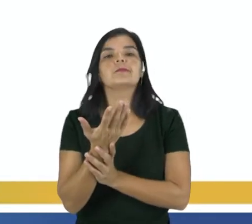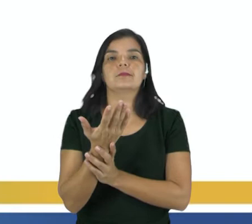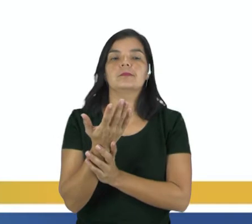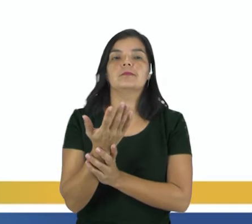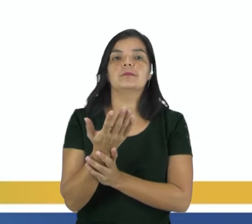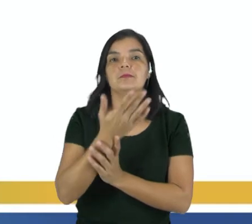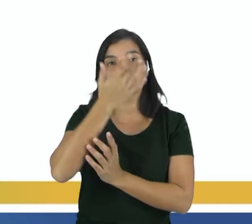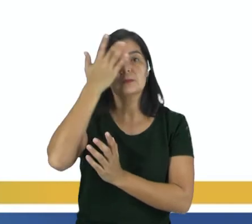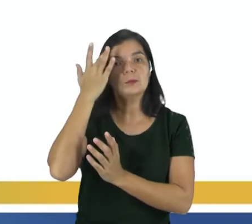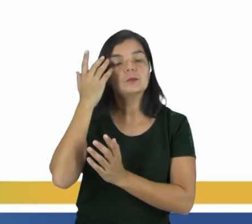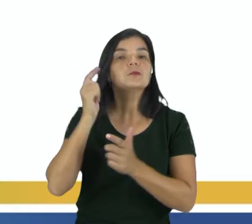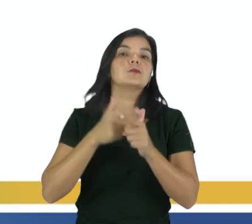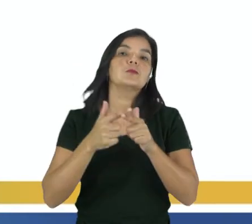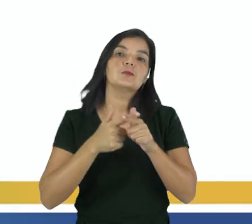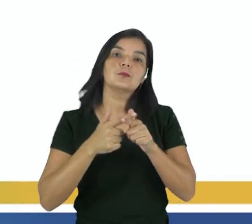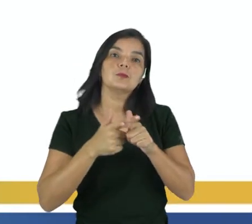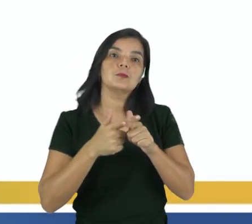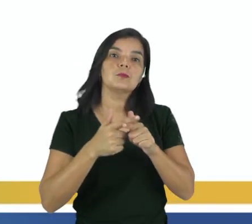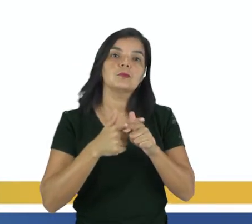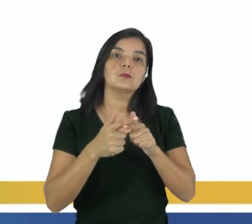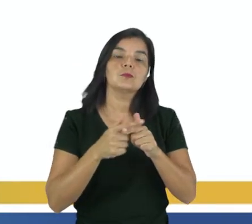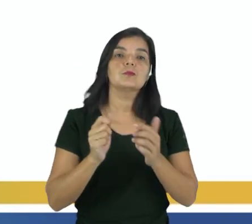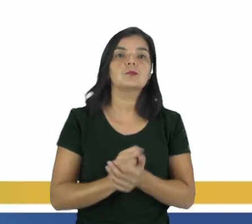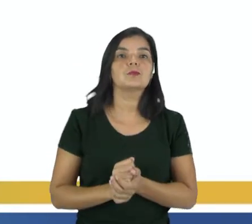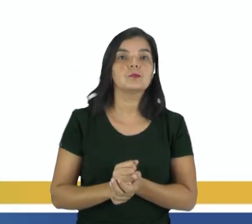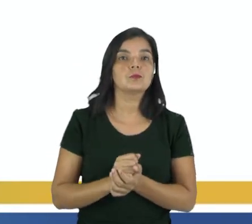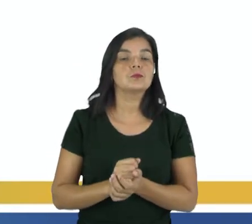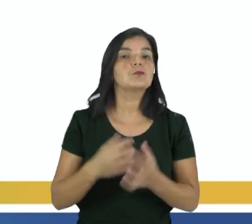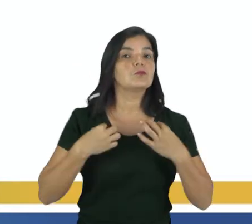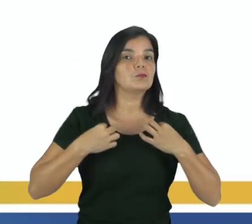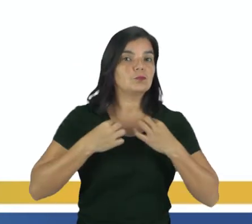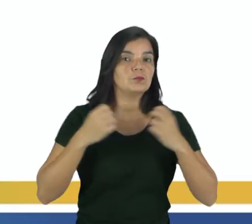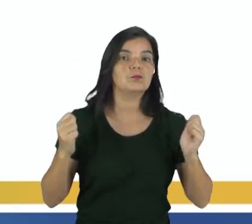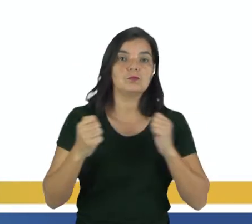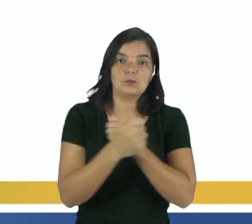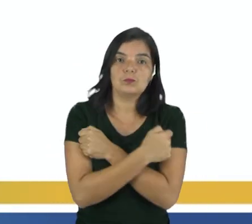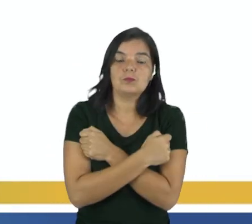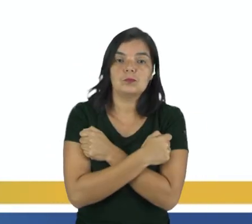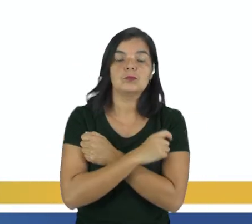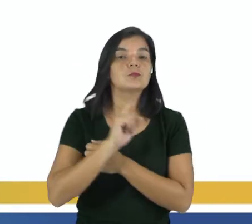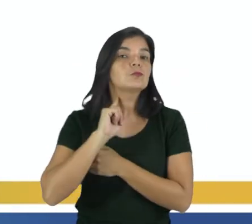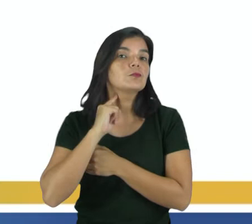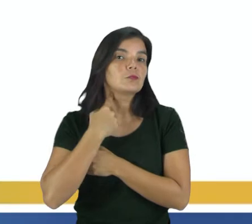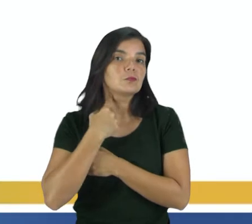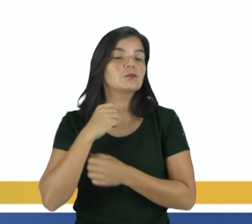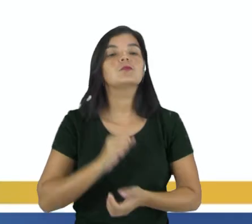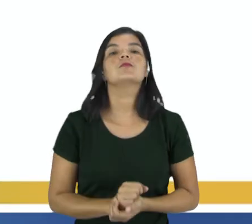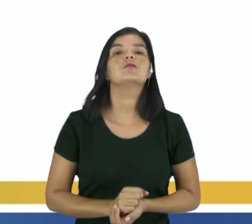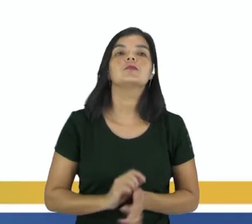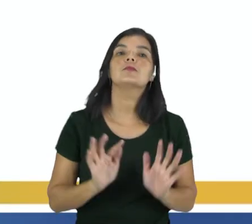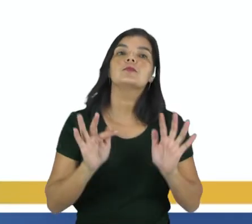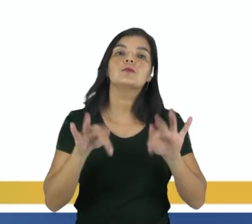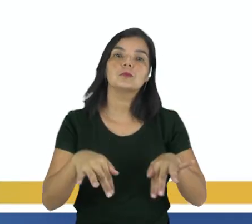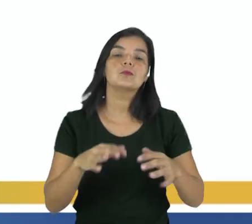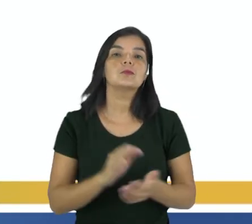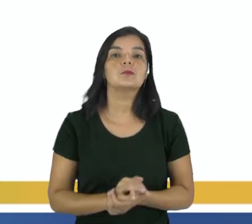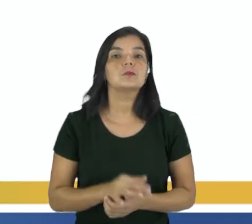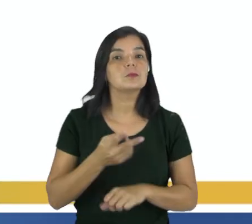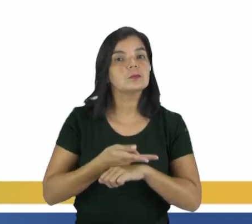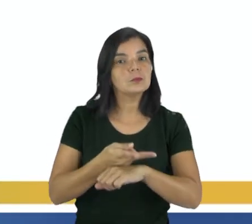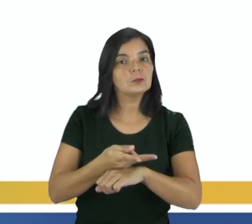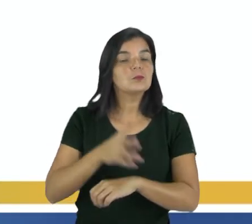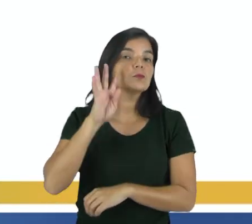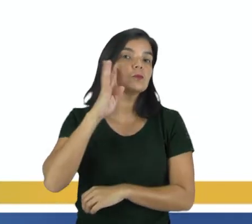ao remetente o problema de o terno e o vestido virem manchados. E, por fim, ele procura